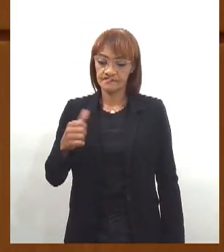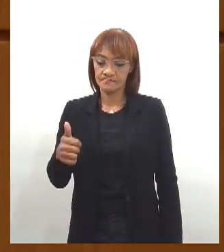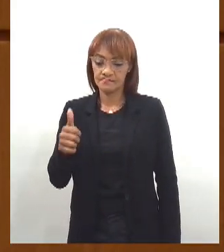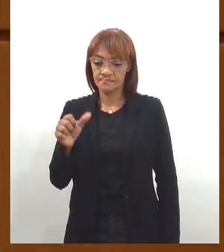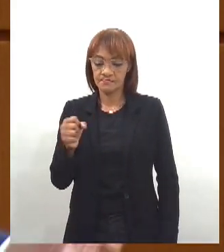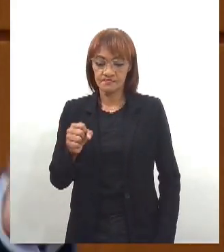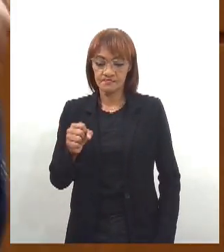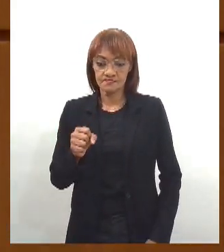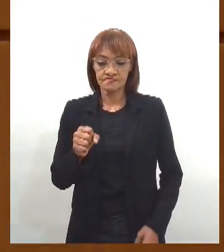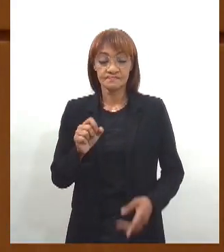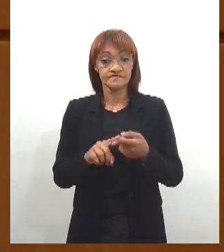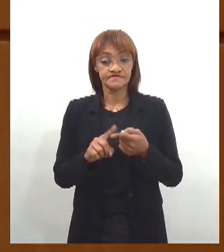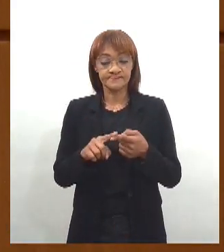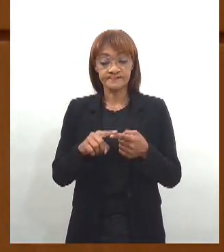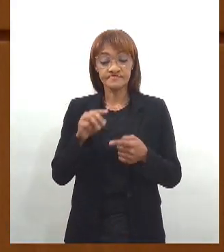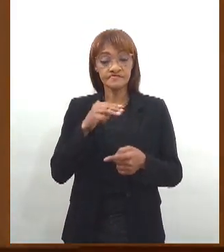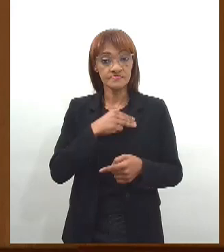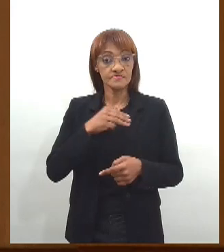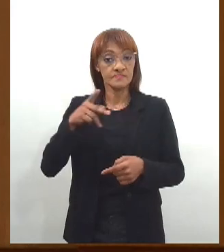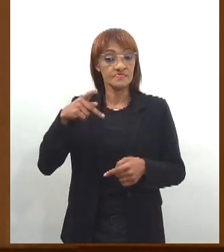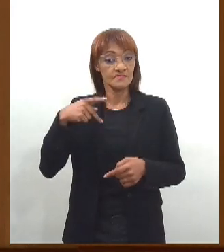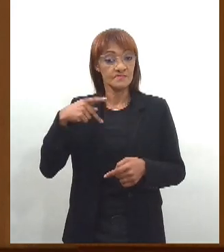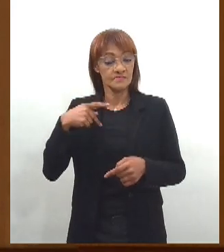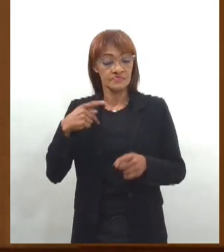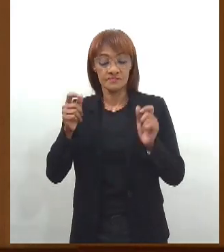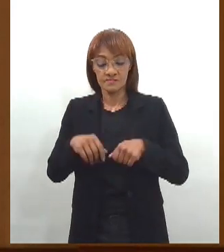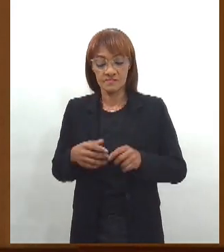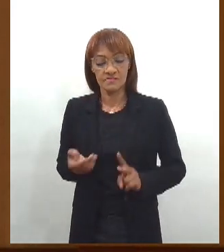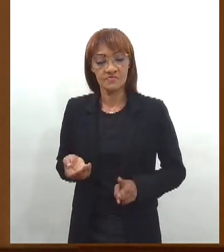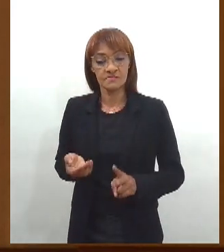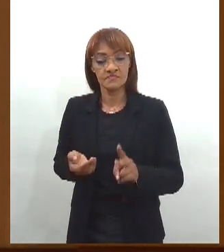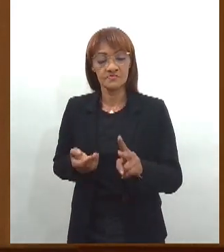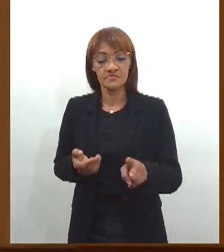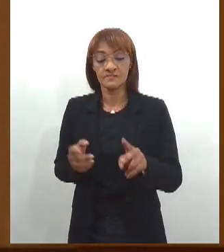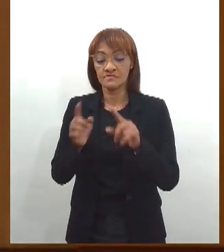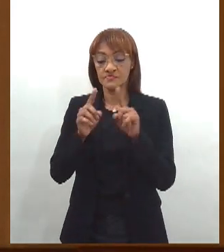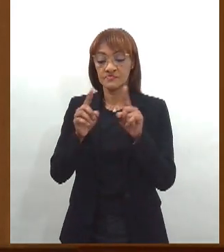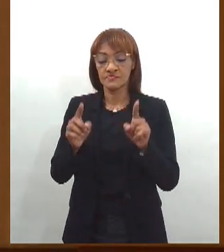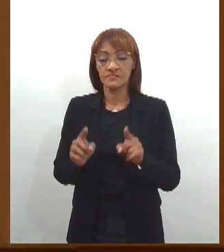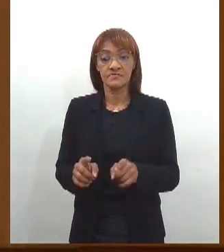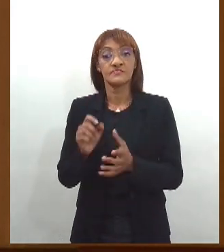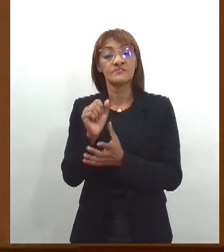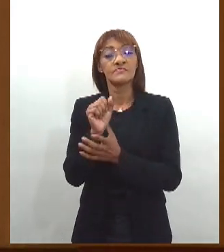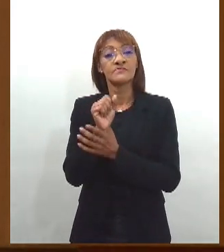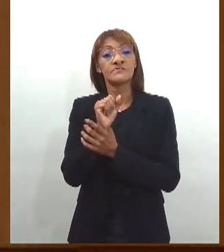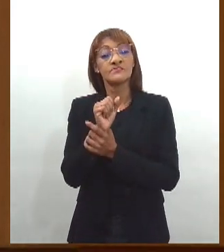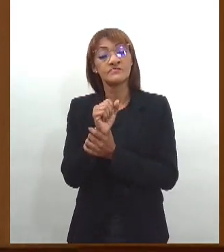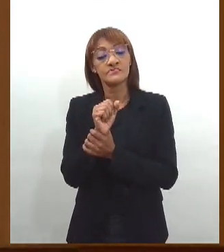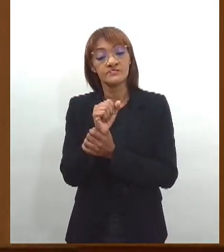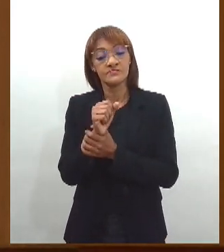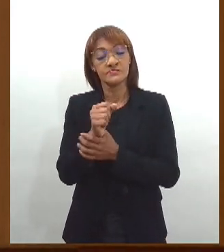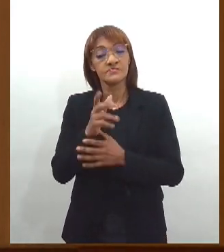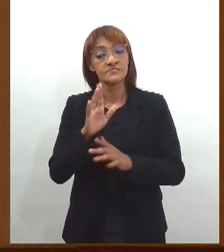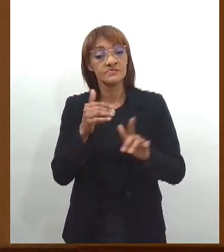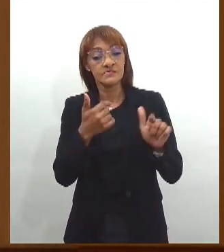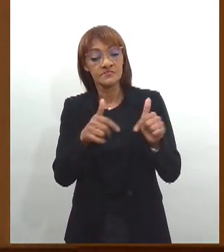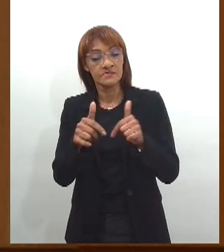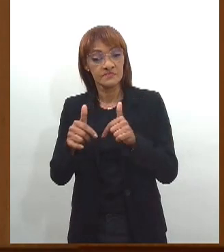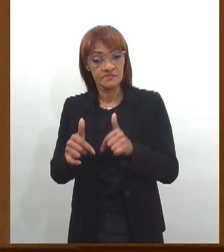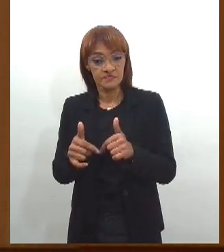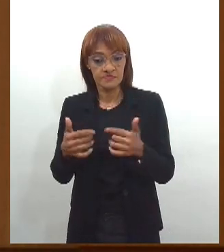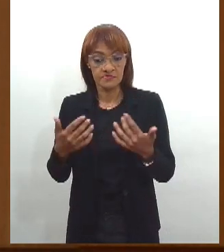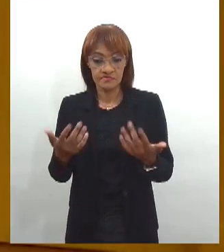para assegurar a permanência desses servidores na rede de saúde, mesmo com a extinção da